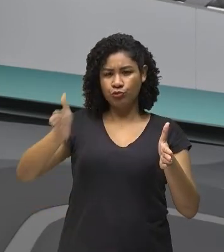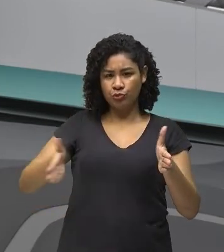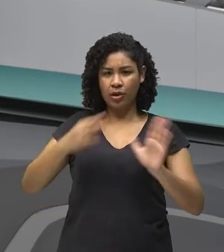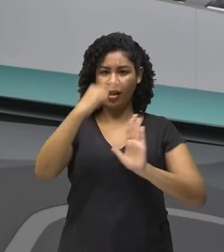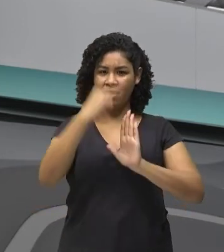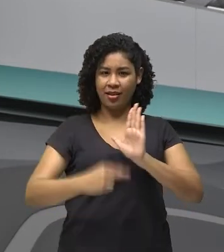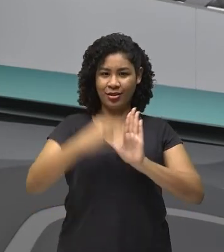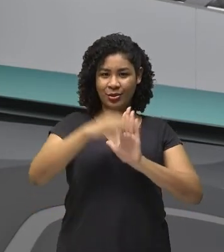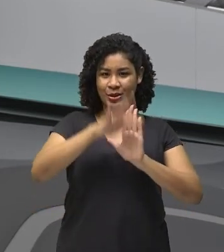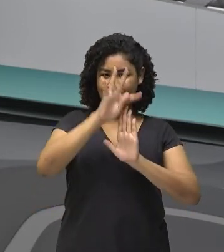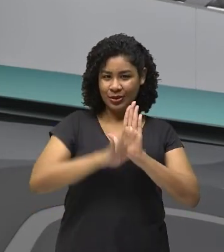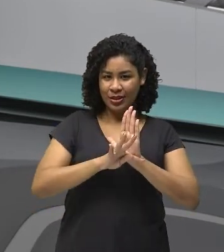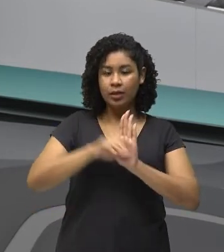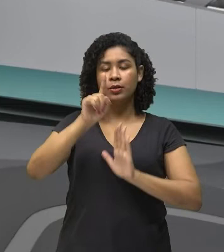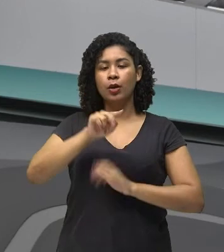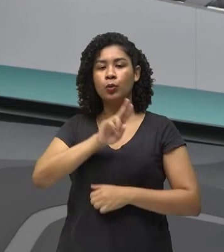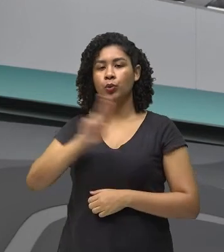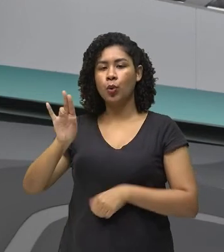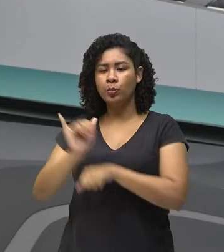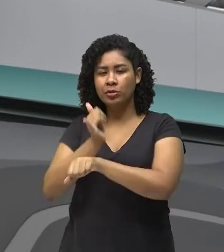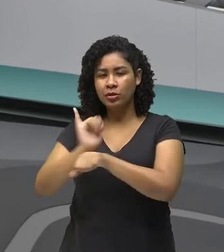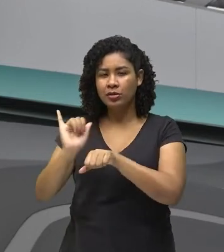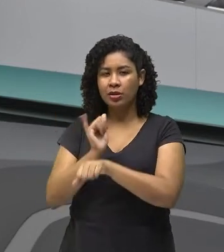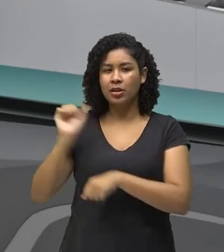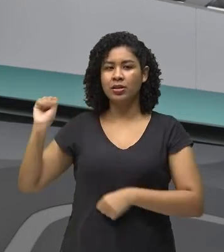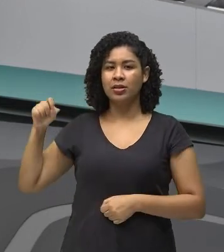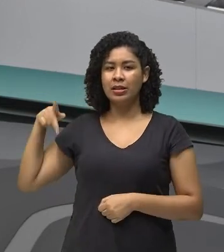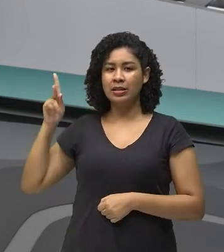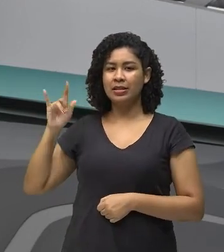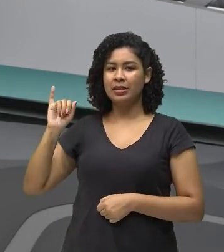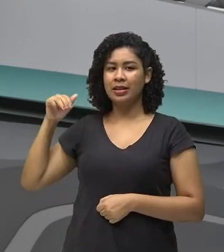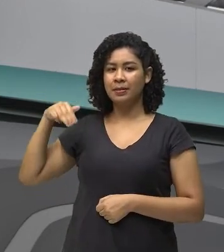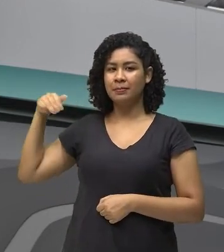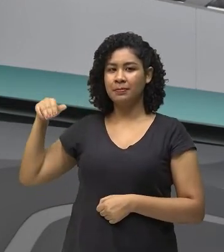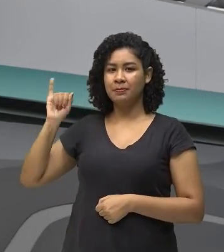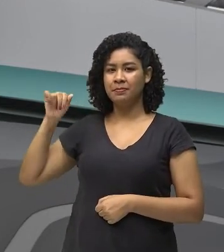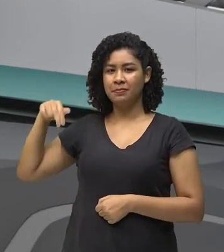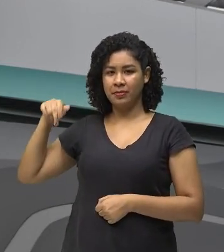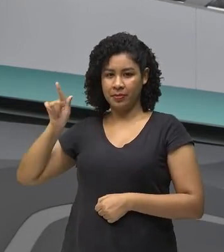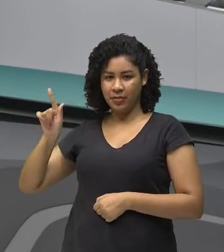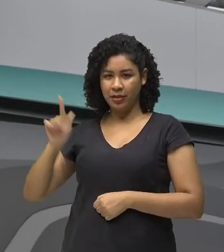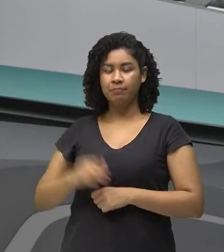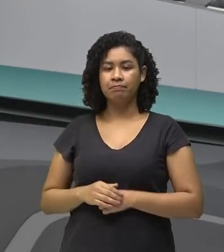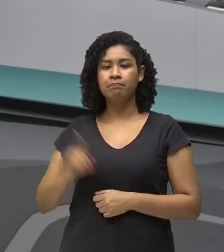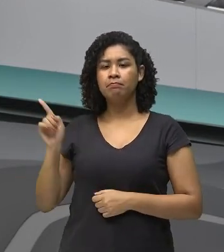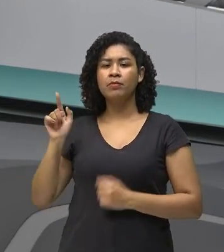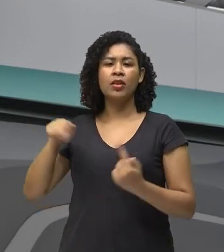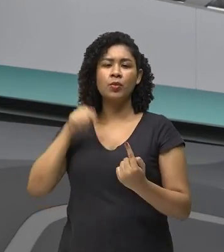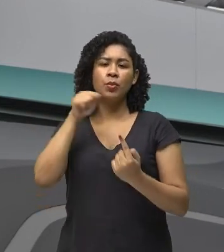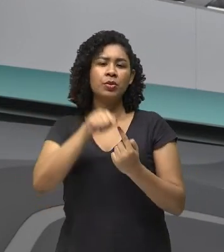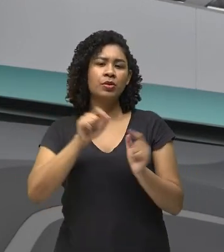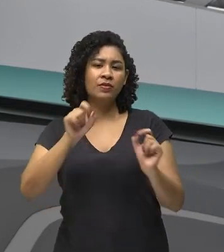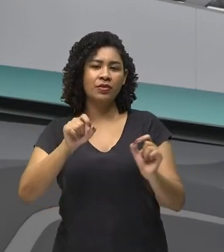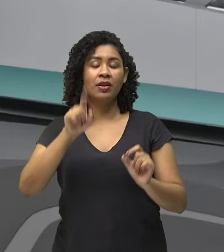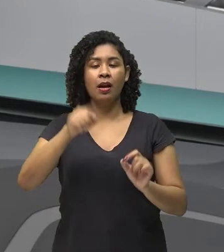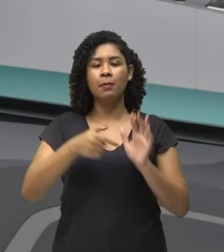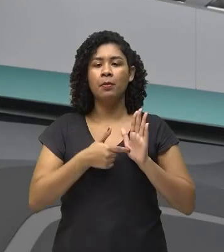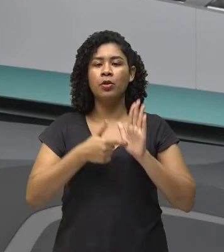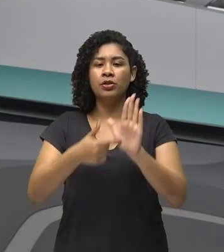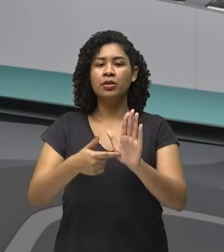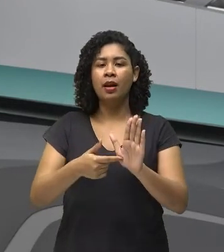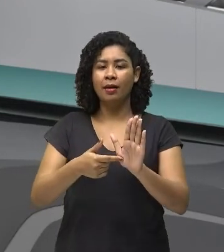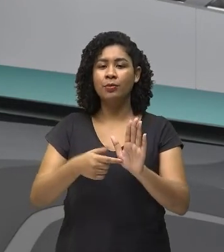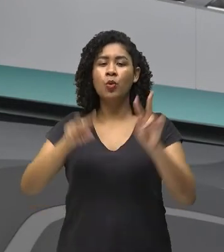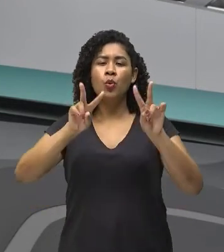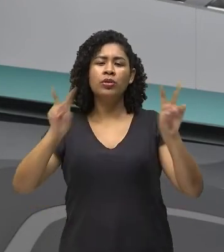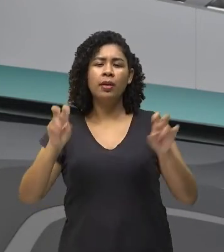está chamando de skimming. Para que serve o skimming, gente? Ele serve para saber só a ideia principal de um texto.